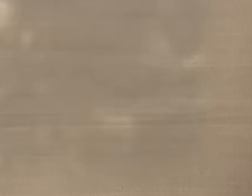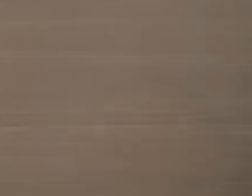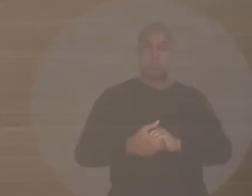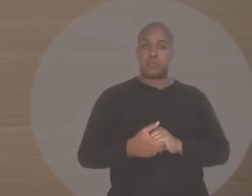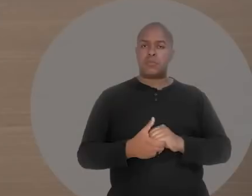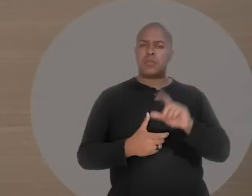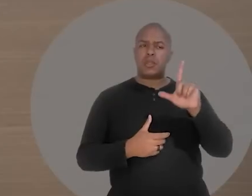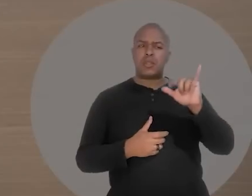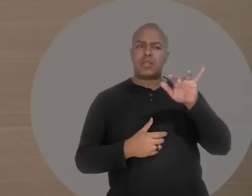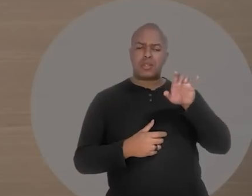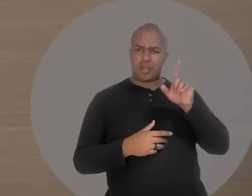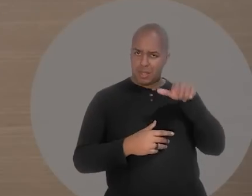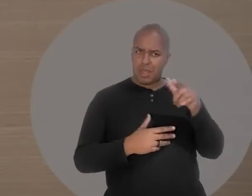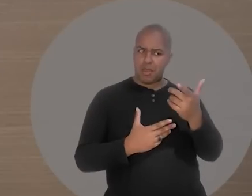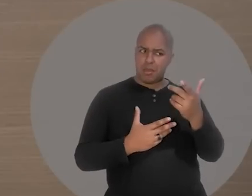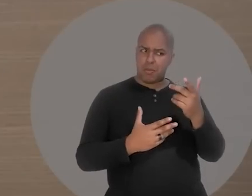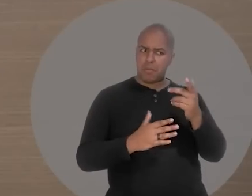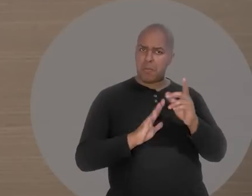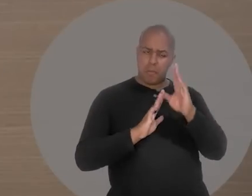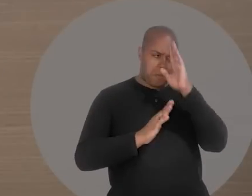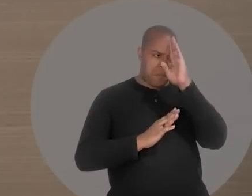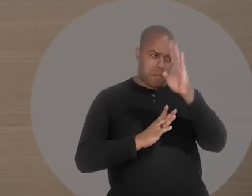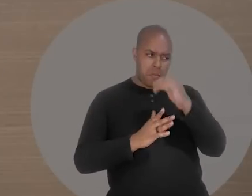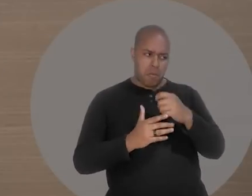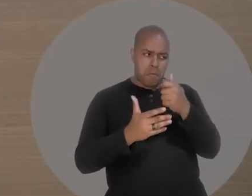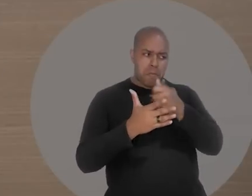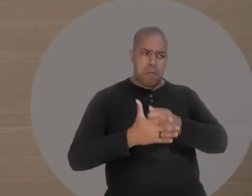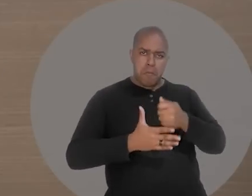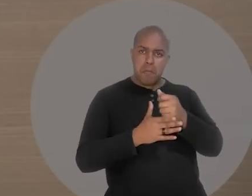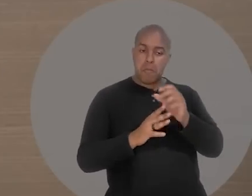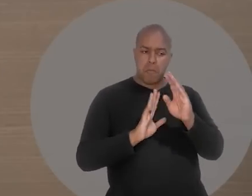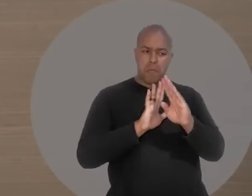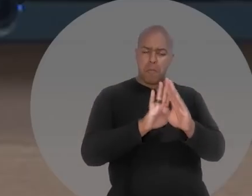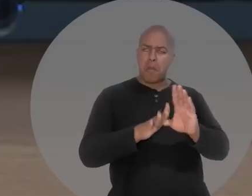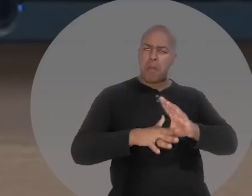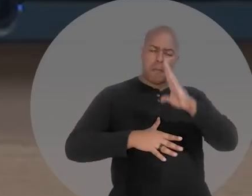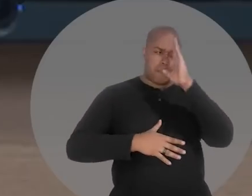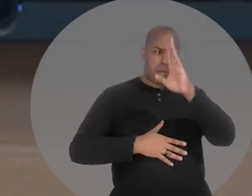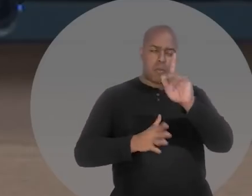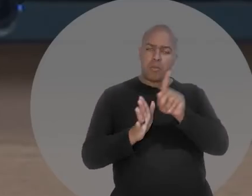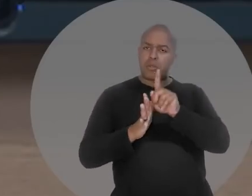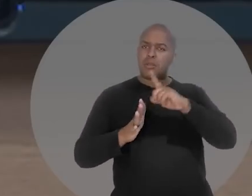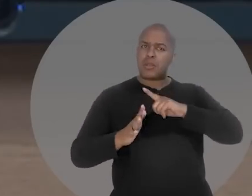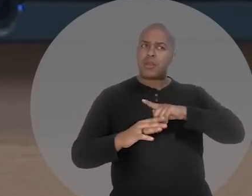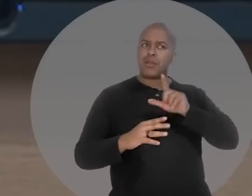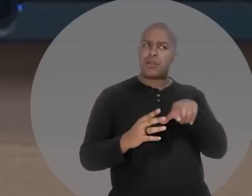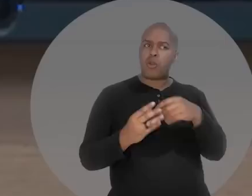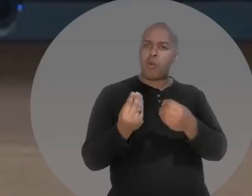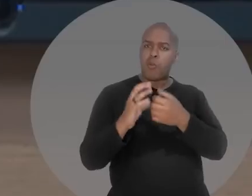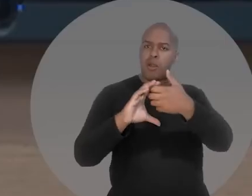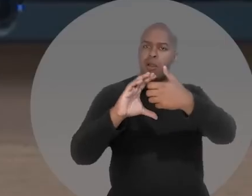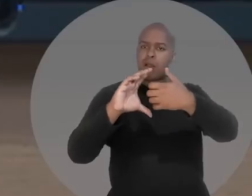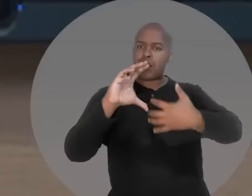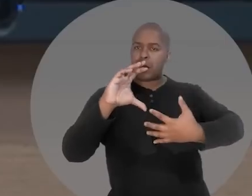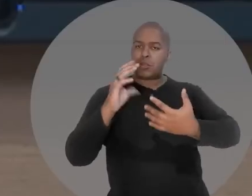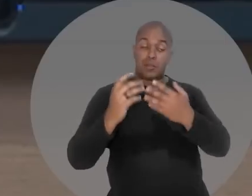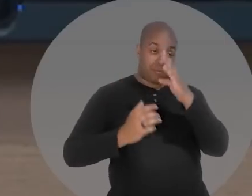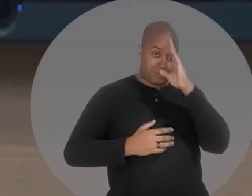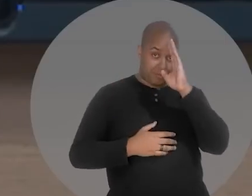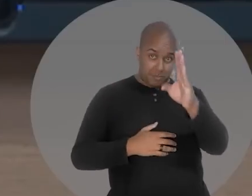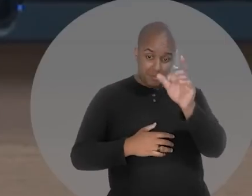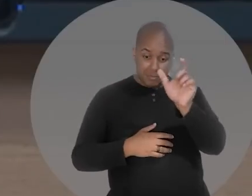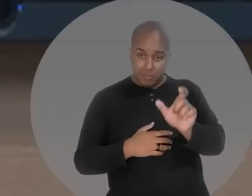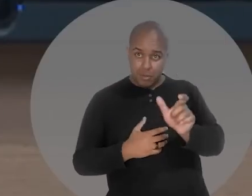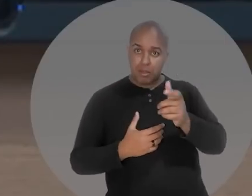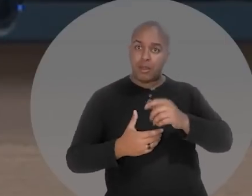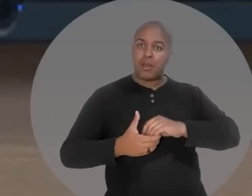A Lígia é uma pioneira e é uma pioneira que teve como característica